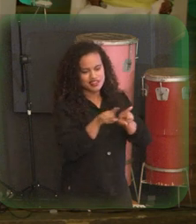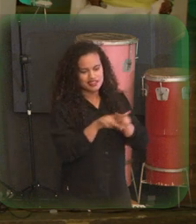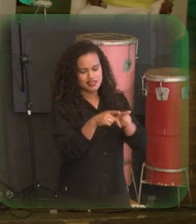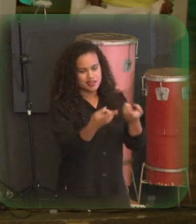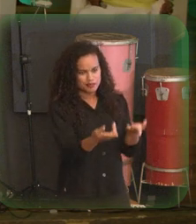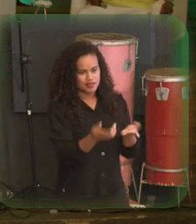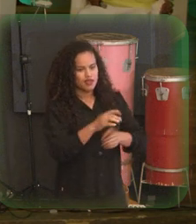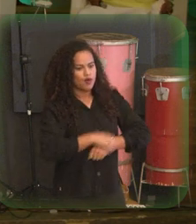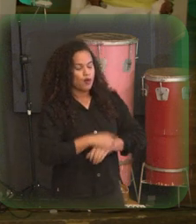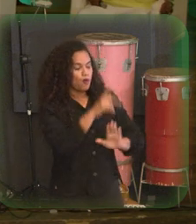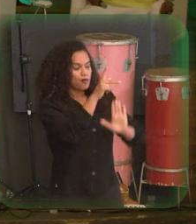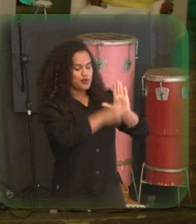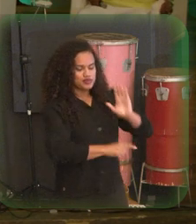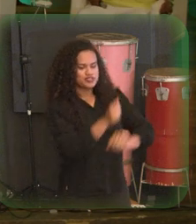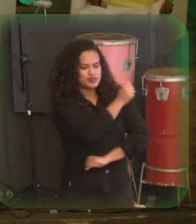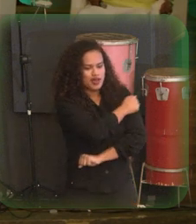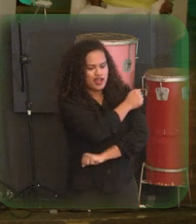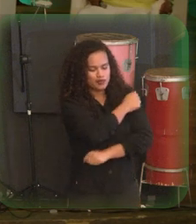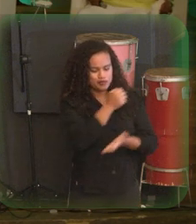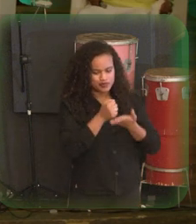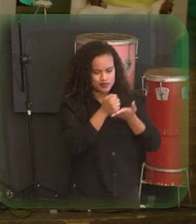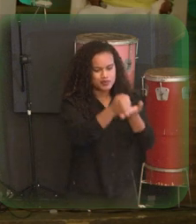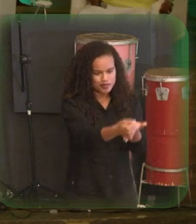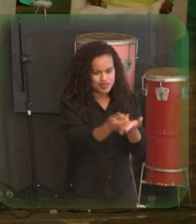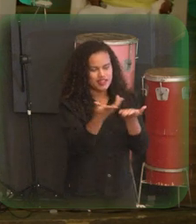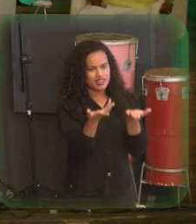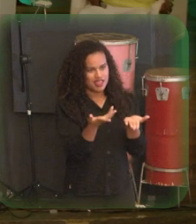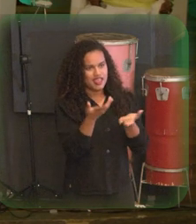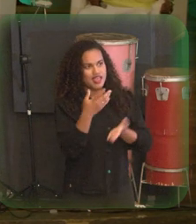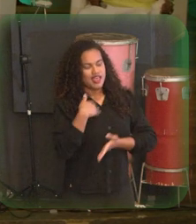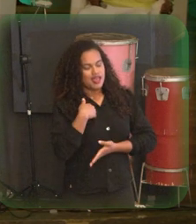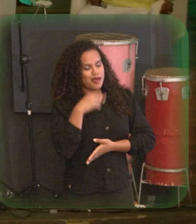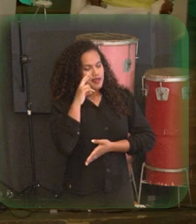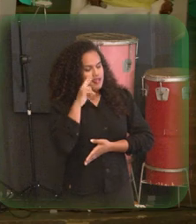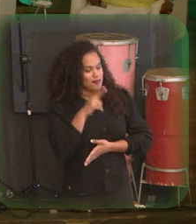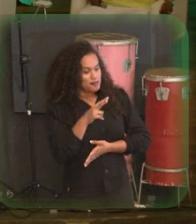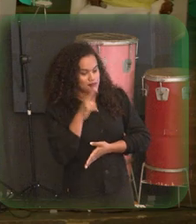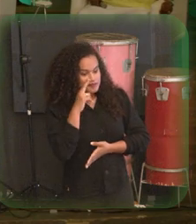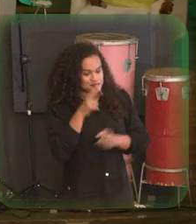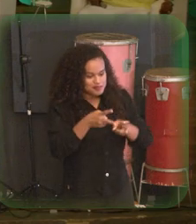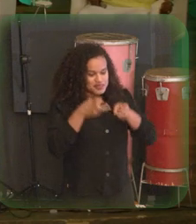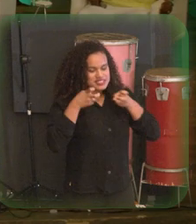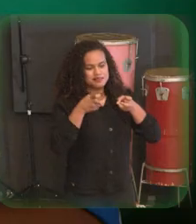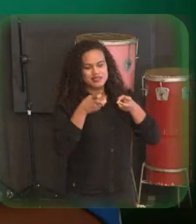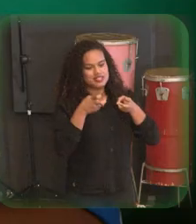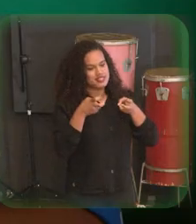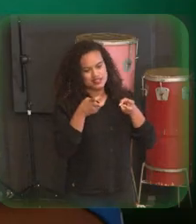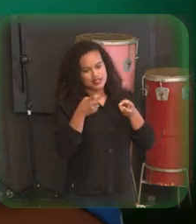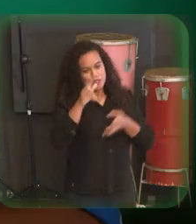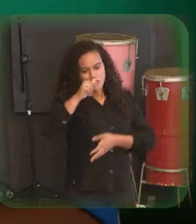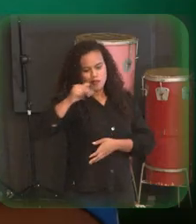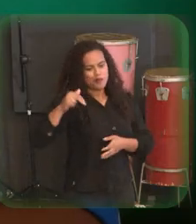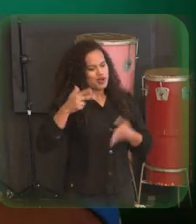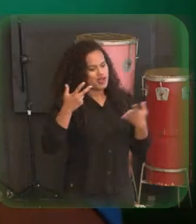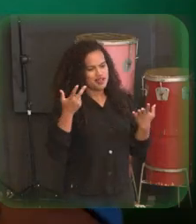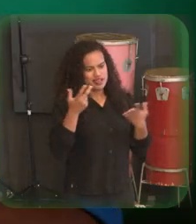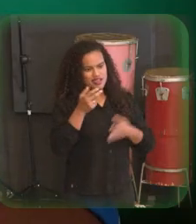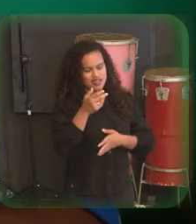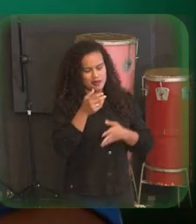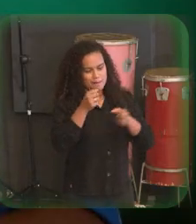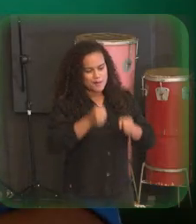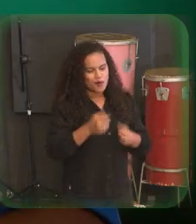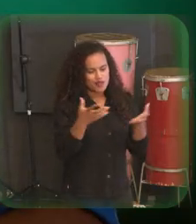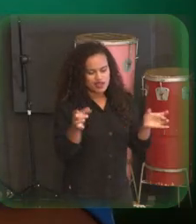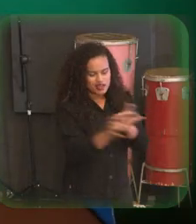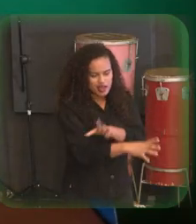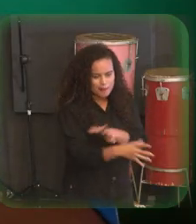Aluno Colaborador parecia ser impossível de ser extinto, e ele foi extinto. E em menos de